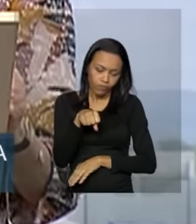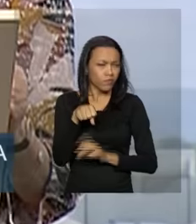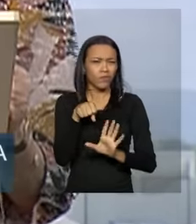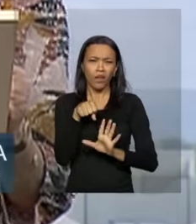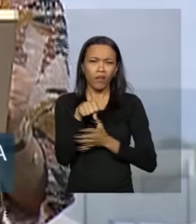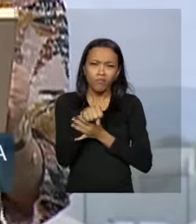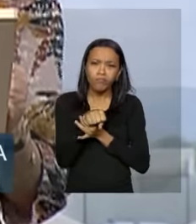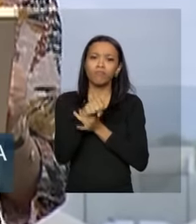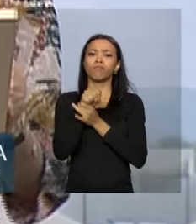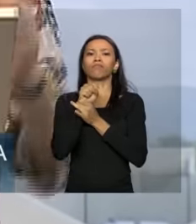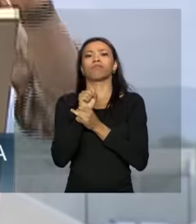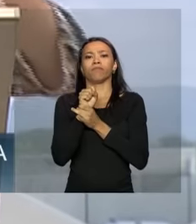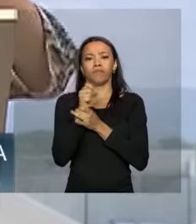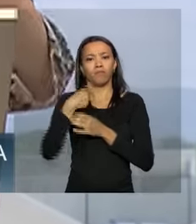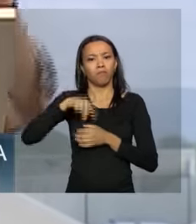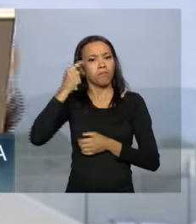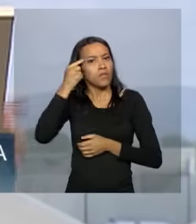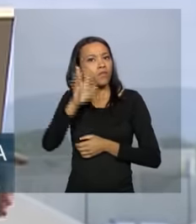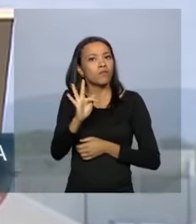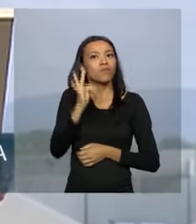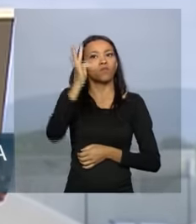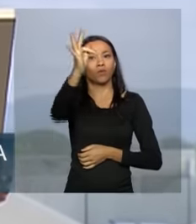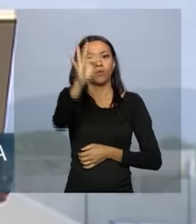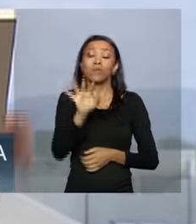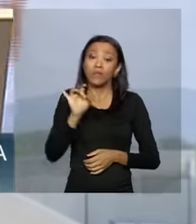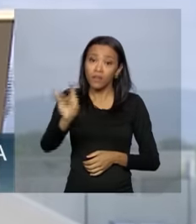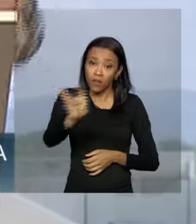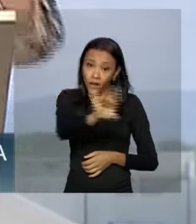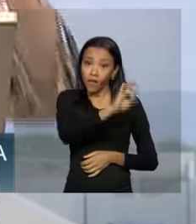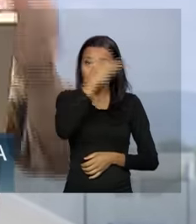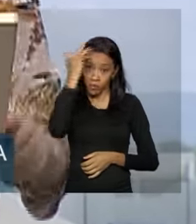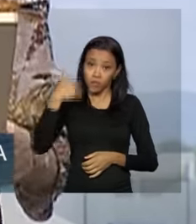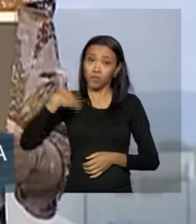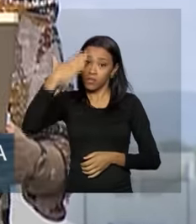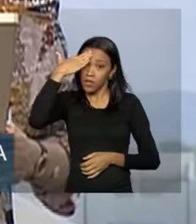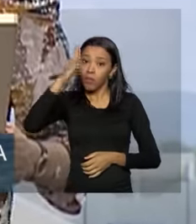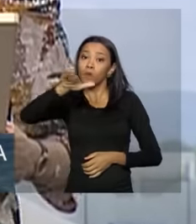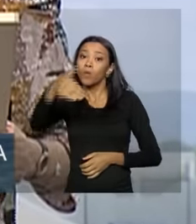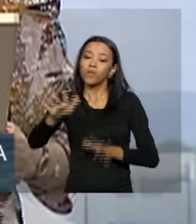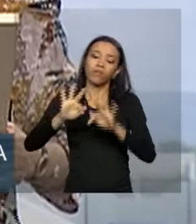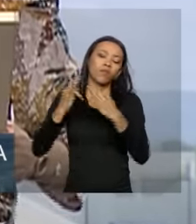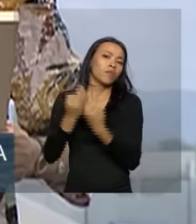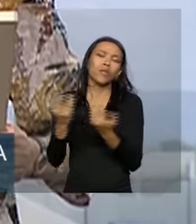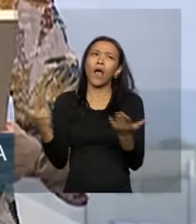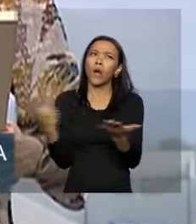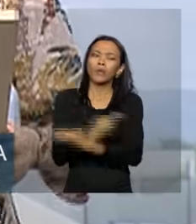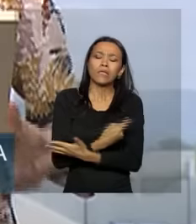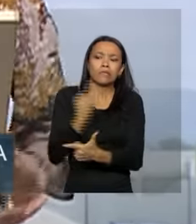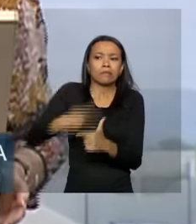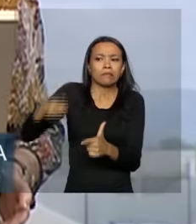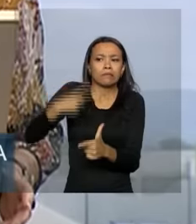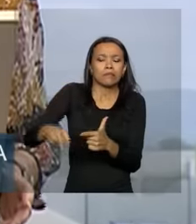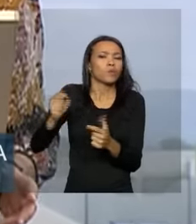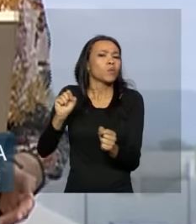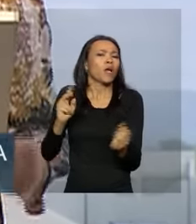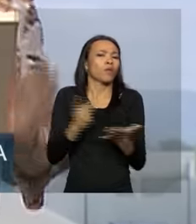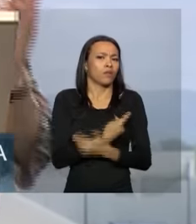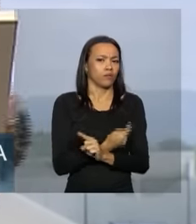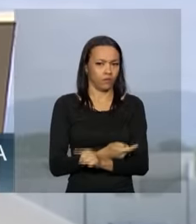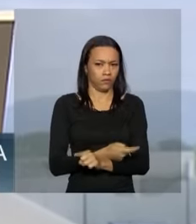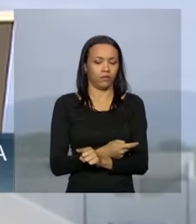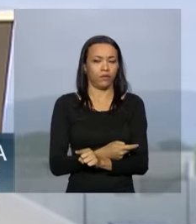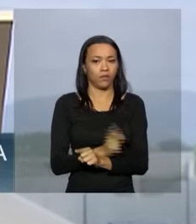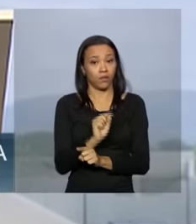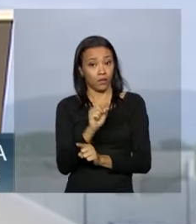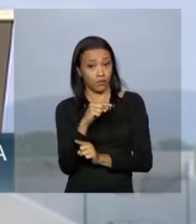de construir o futuro. Cada um de nós sabe, quando a família passa por uma dificuldade, o que que acontece?